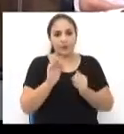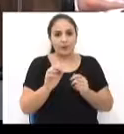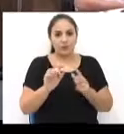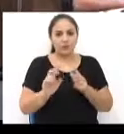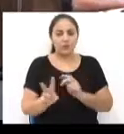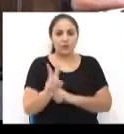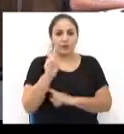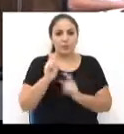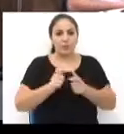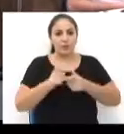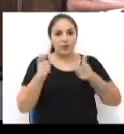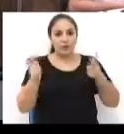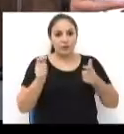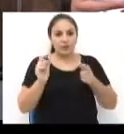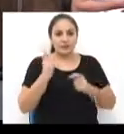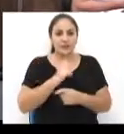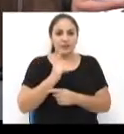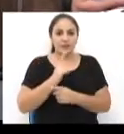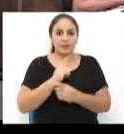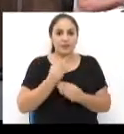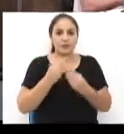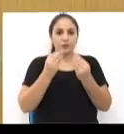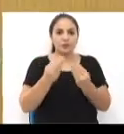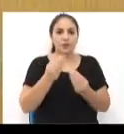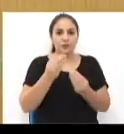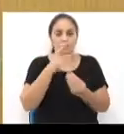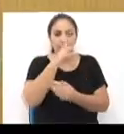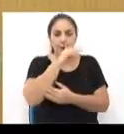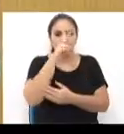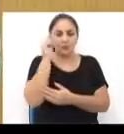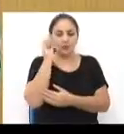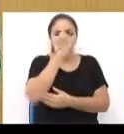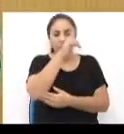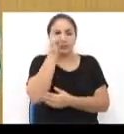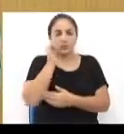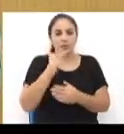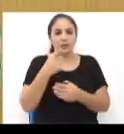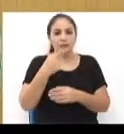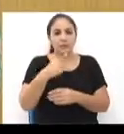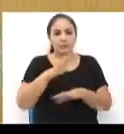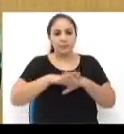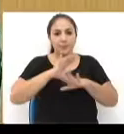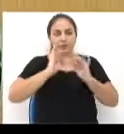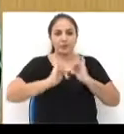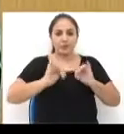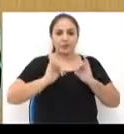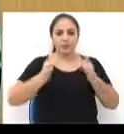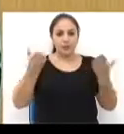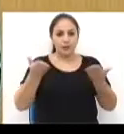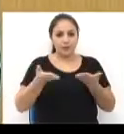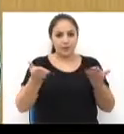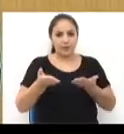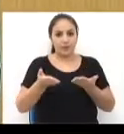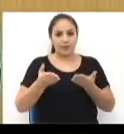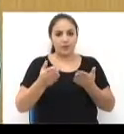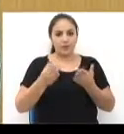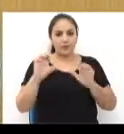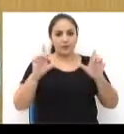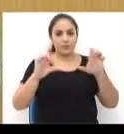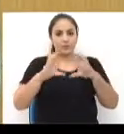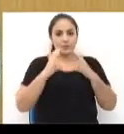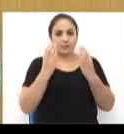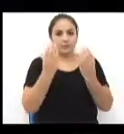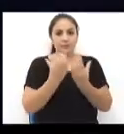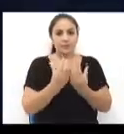que o oferecido pelo prefeito Luciano Azevedo. Estas e outras informações a partir de agora no Jornal